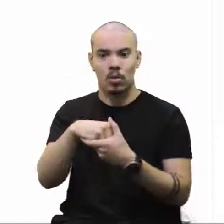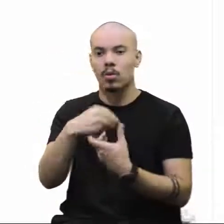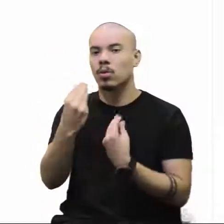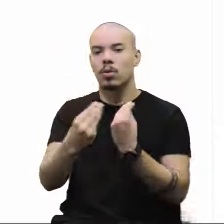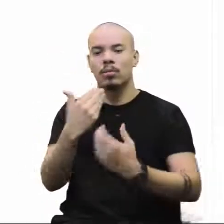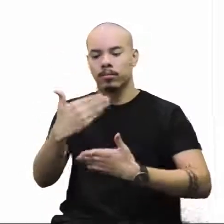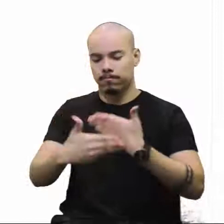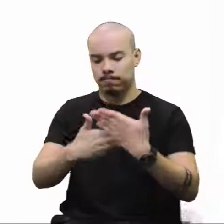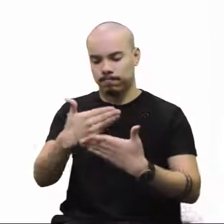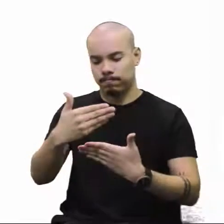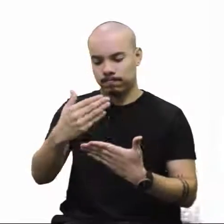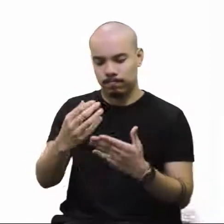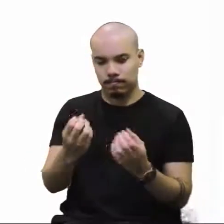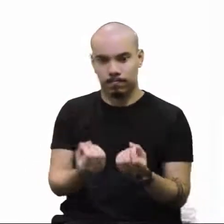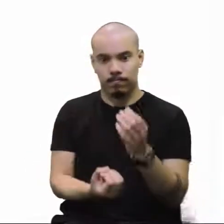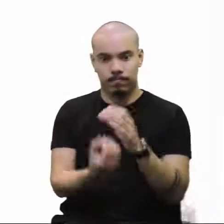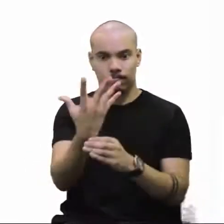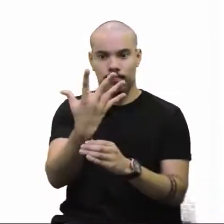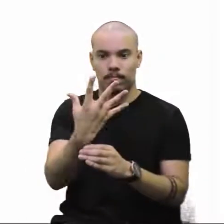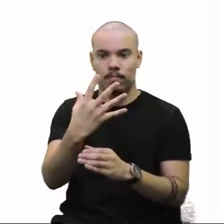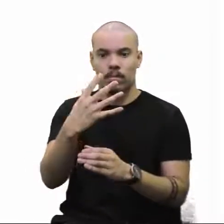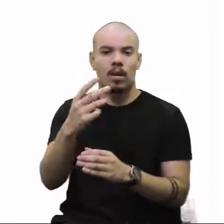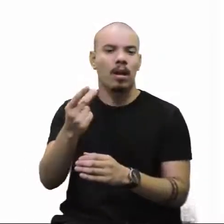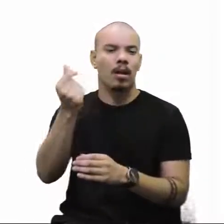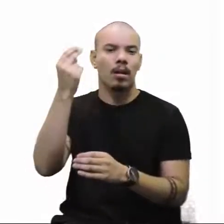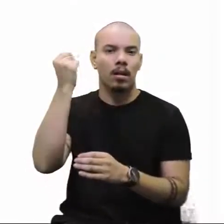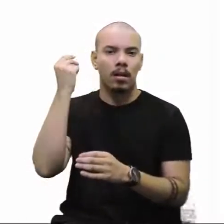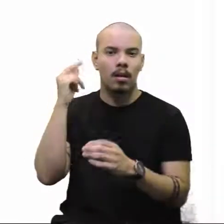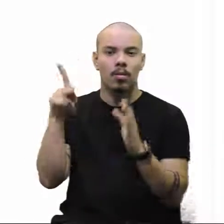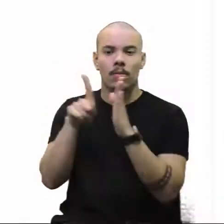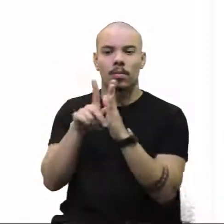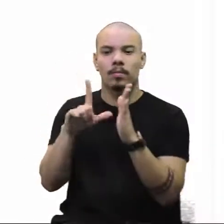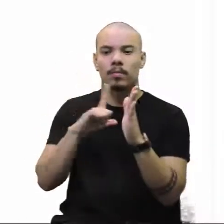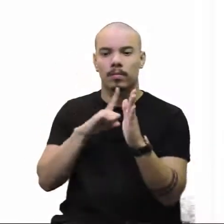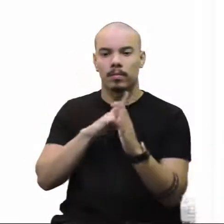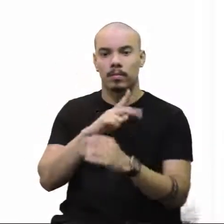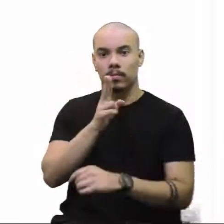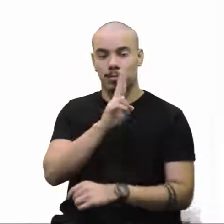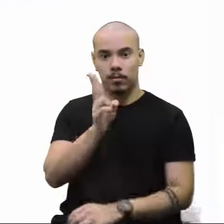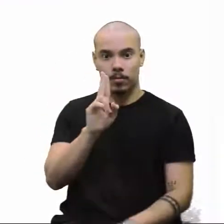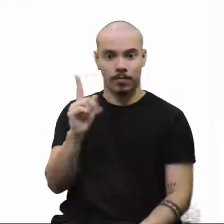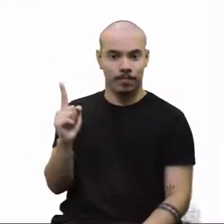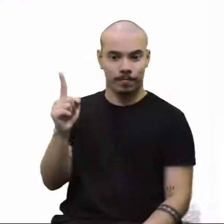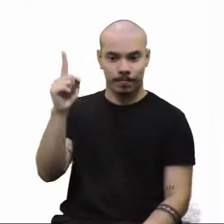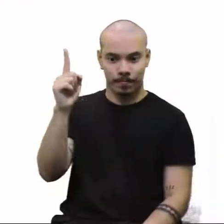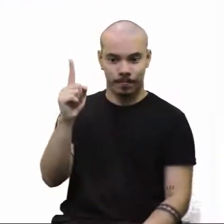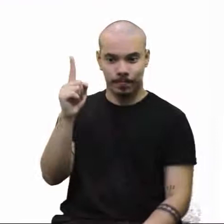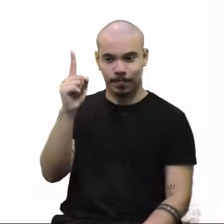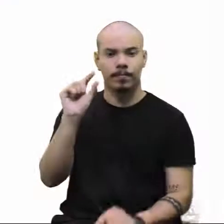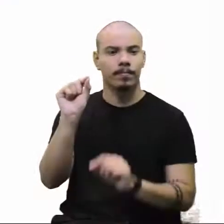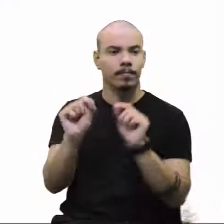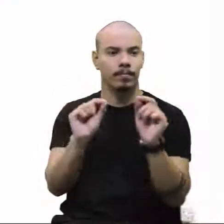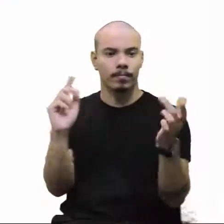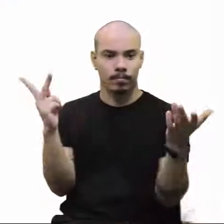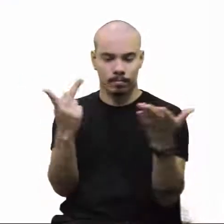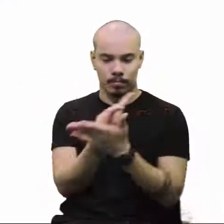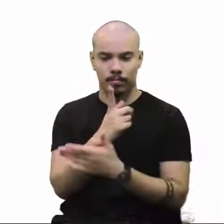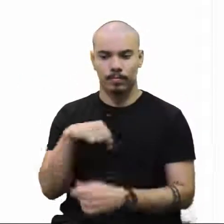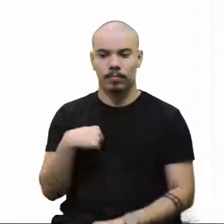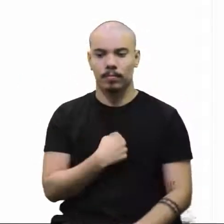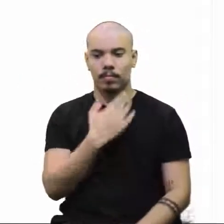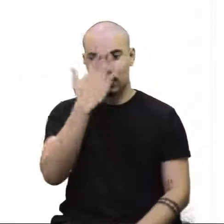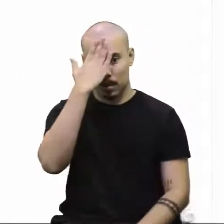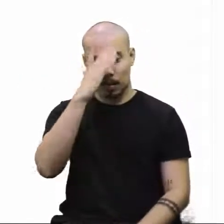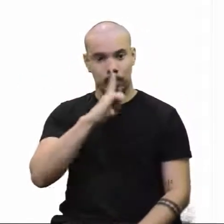do motor elétrico rudimentar, a roda de Barlow. Então, o que acontece? Sabemos aí que tem uma